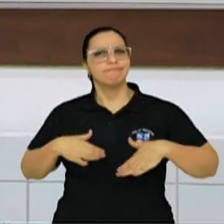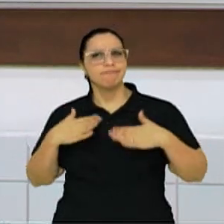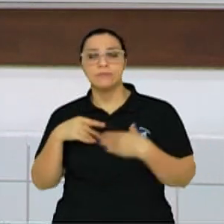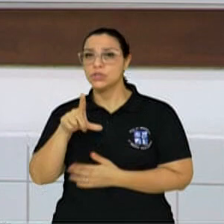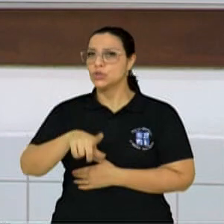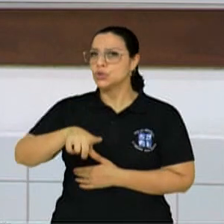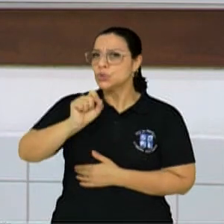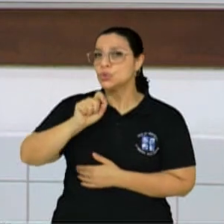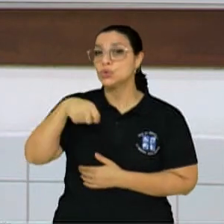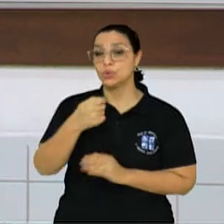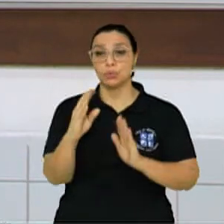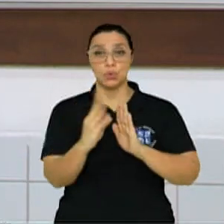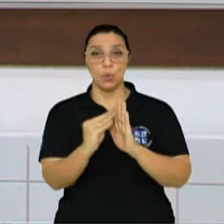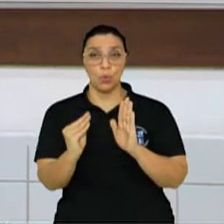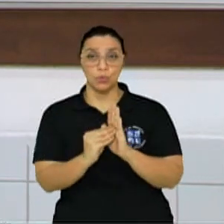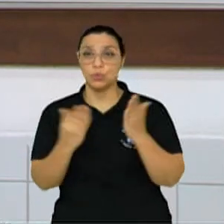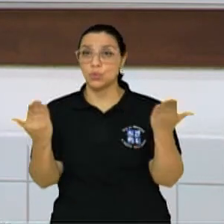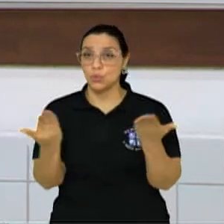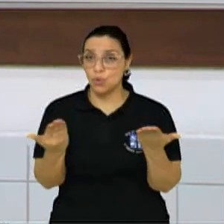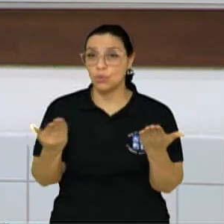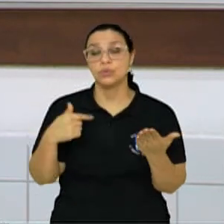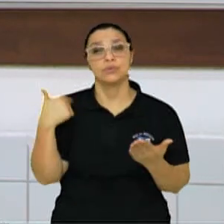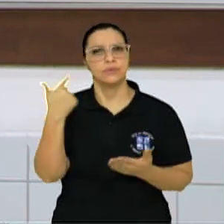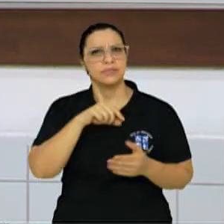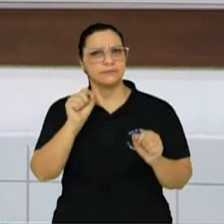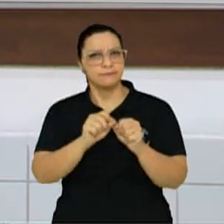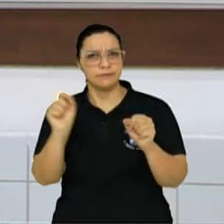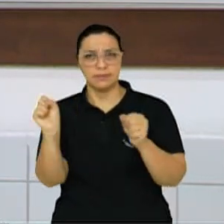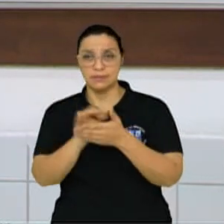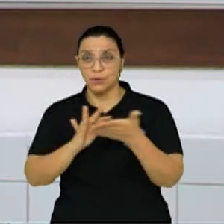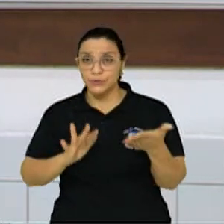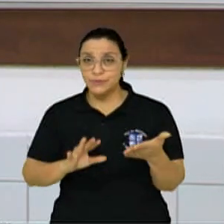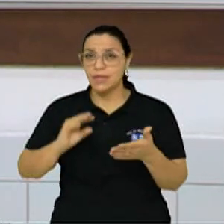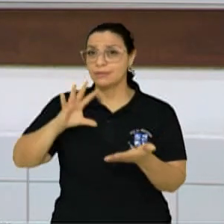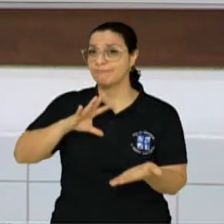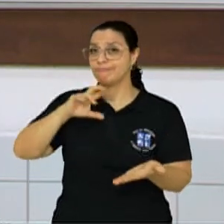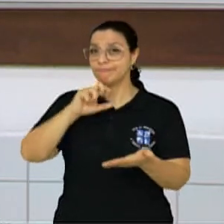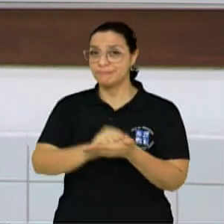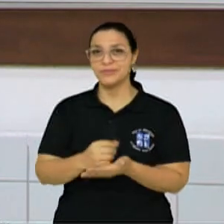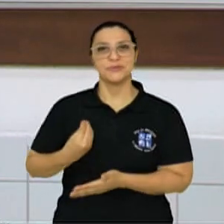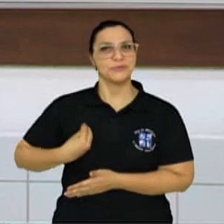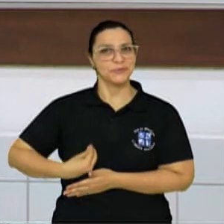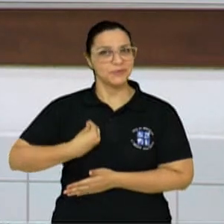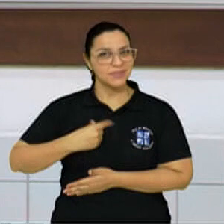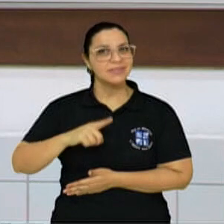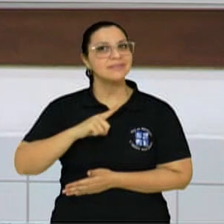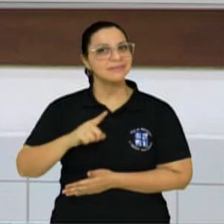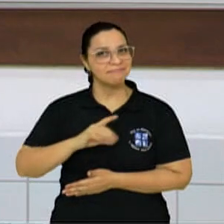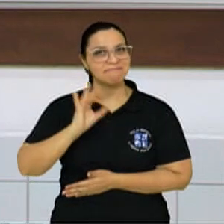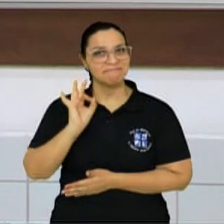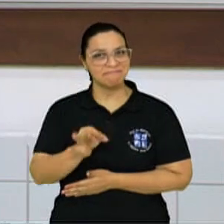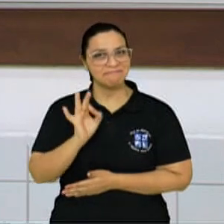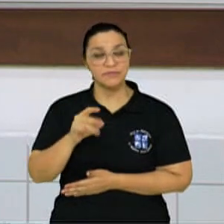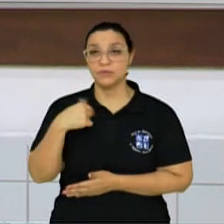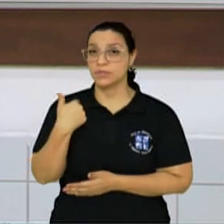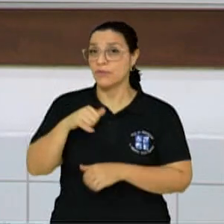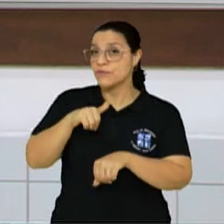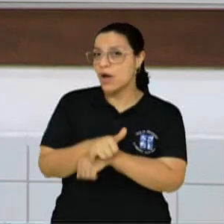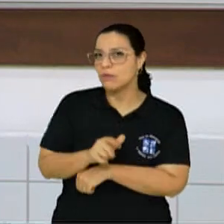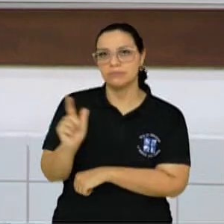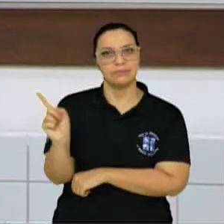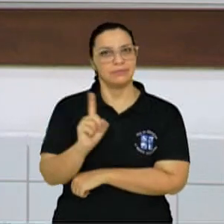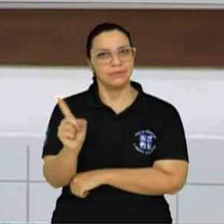tranquilas sobre o conteúdo, então você faz os exercícios, marca a sua presença, registra, né, para você não ficar